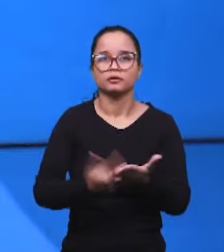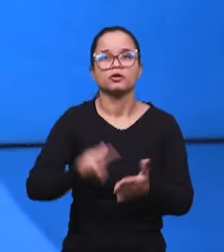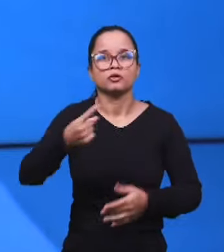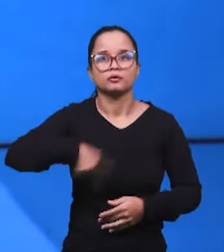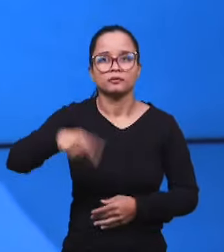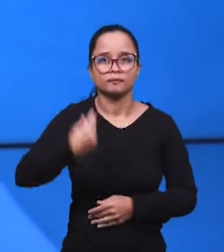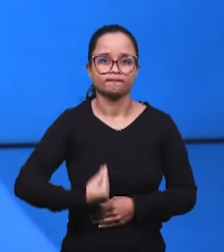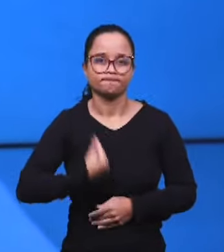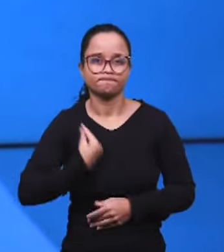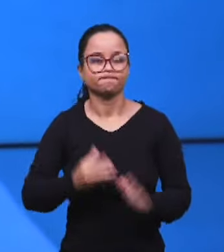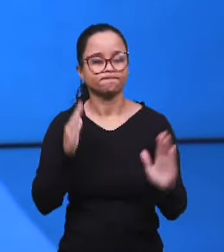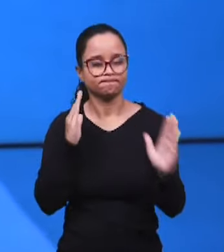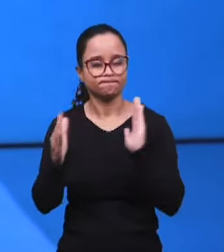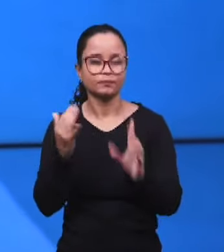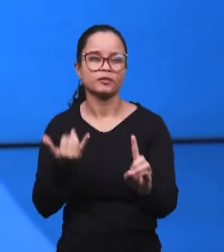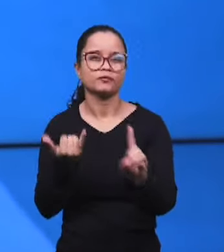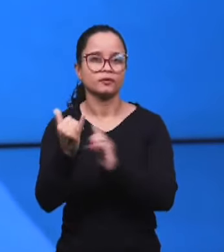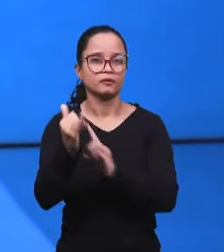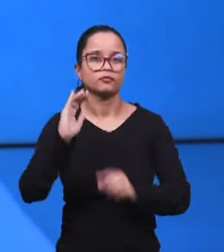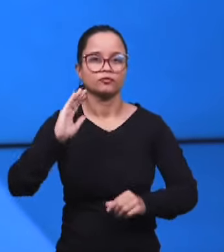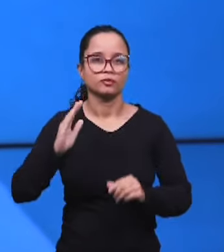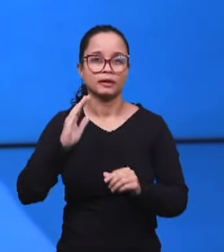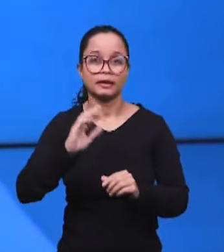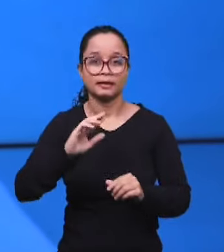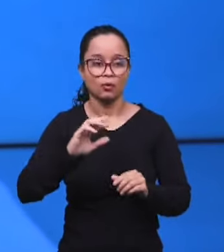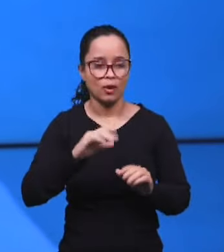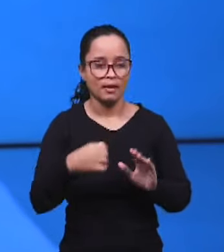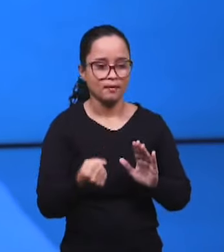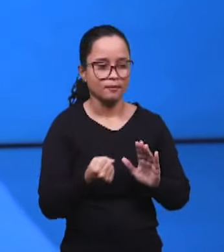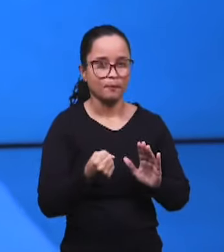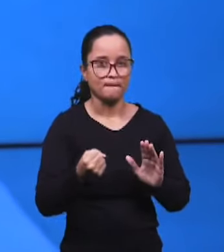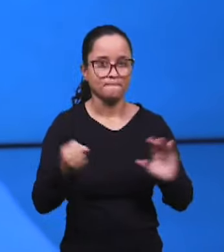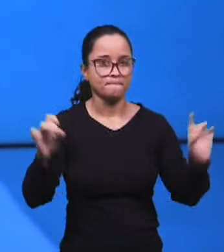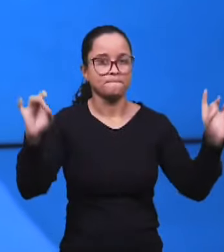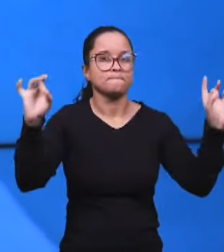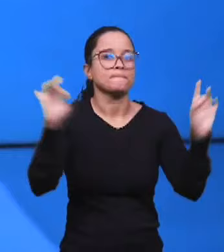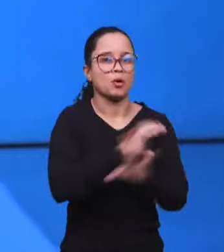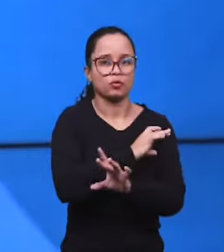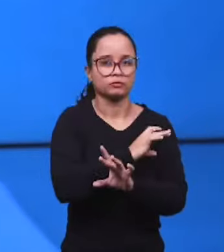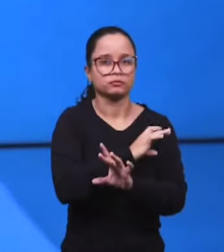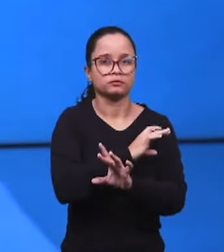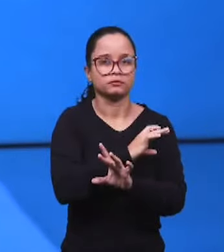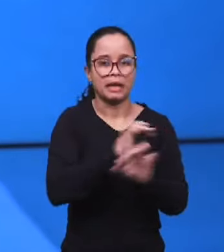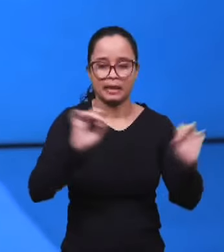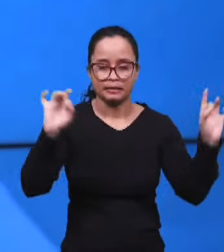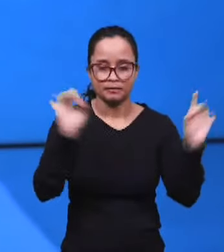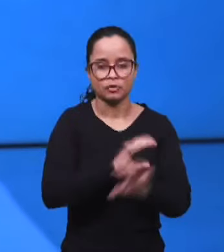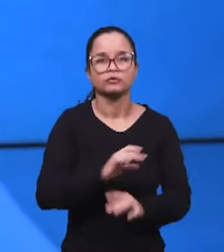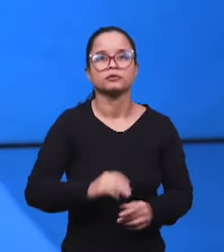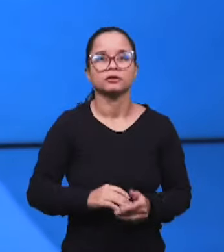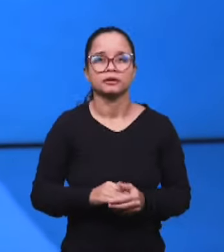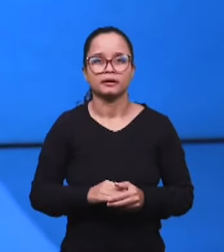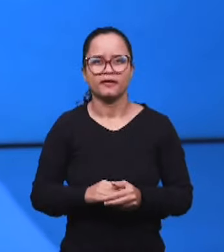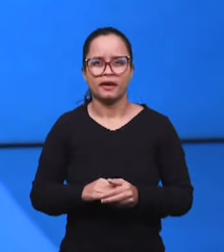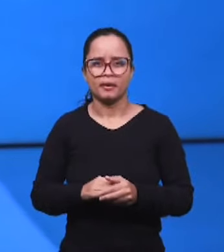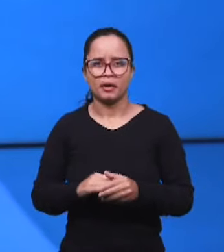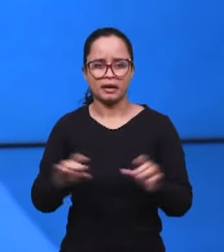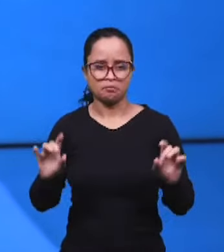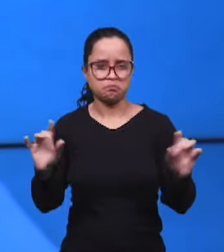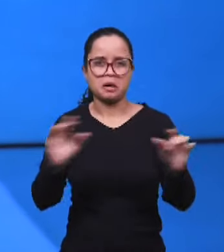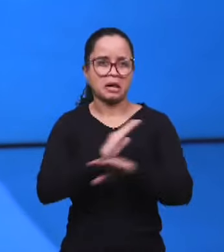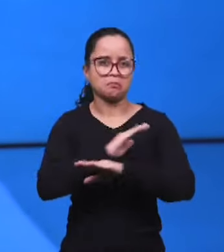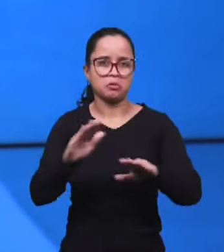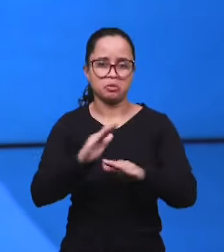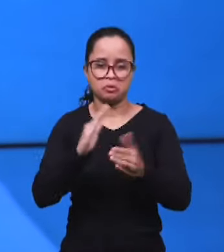tempo em que a profecia não é mais selada. Não é a expressão do texto, né? Não seles as palavras